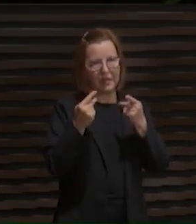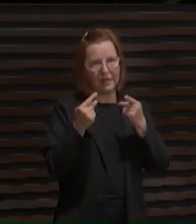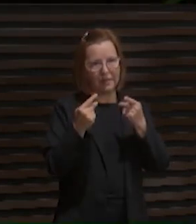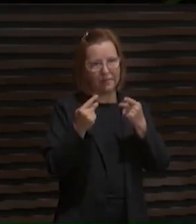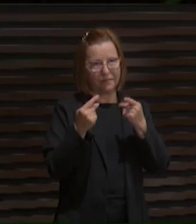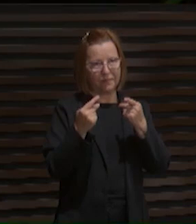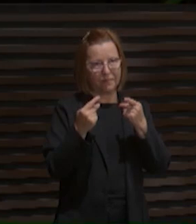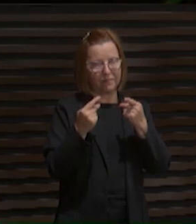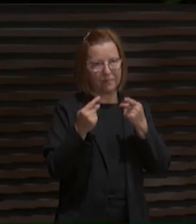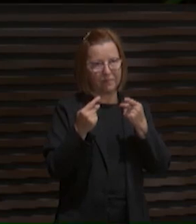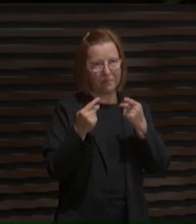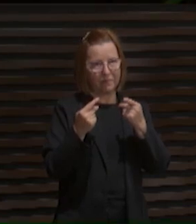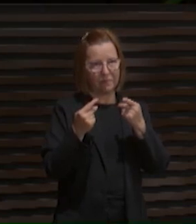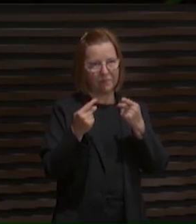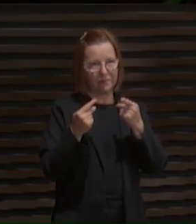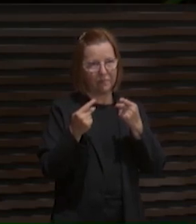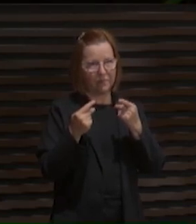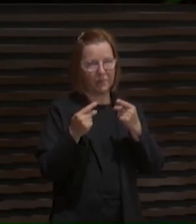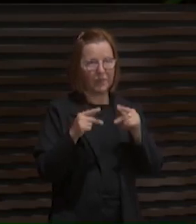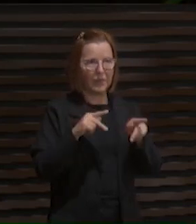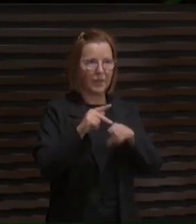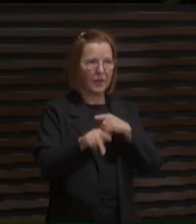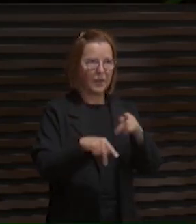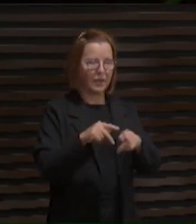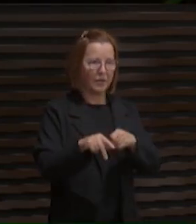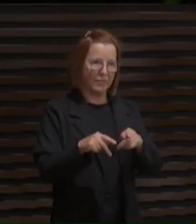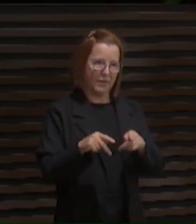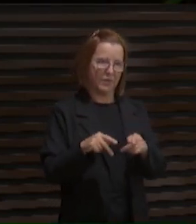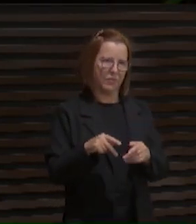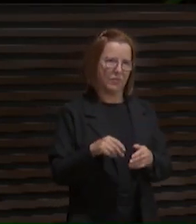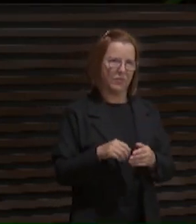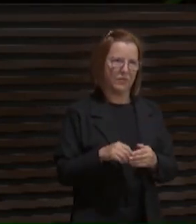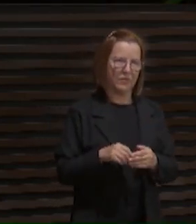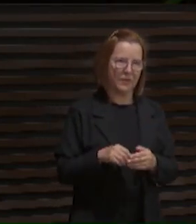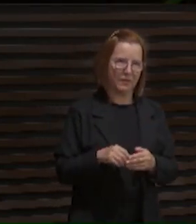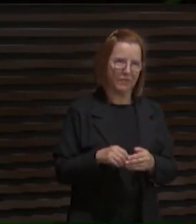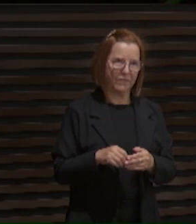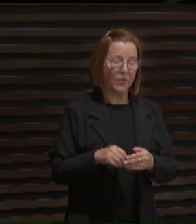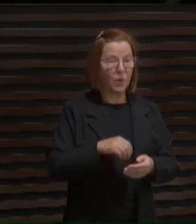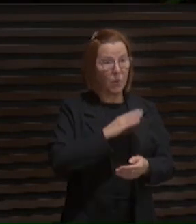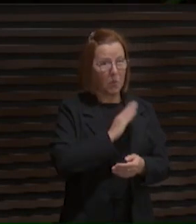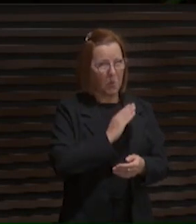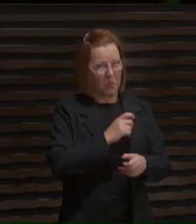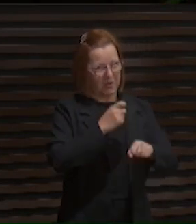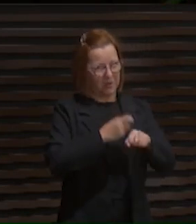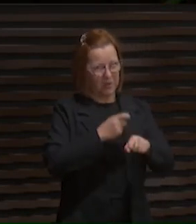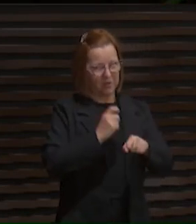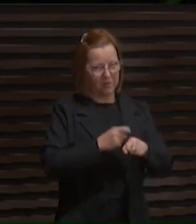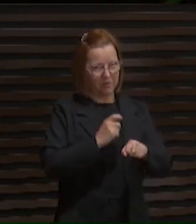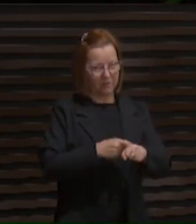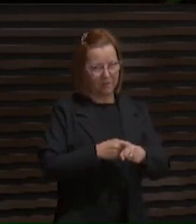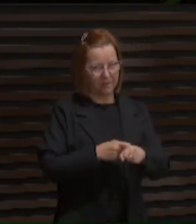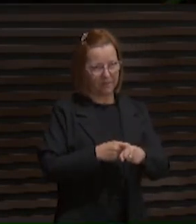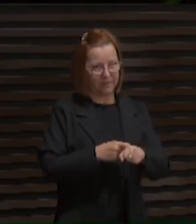ímpios estavam na vaidade dos seus pensamentos. No versículo 18, ele fala que o coração deles endureceu. Para daí no versículo